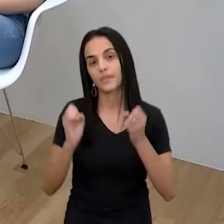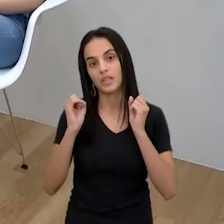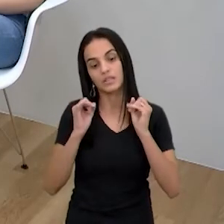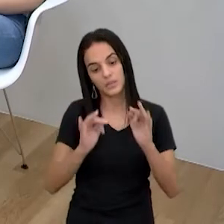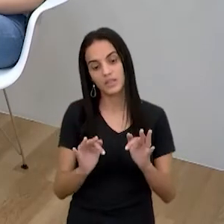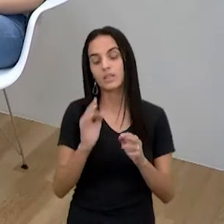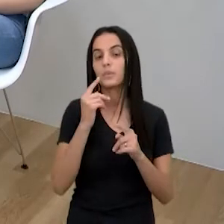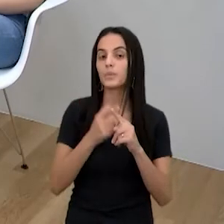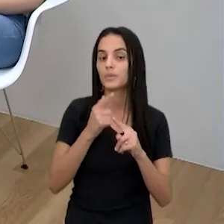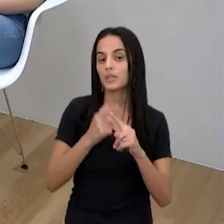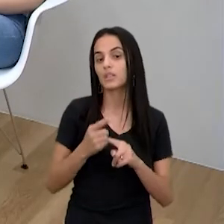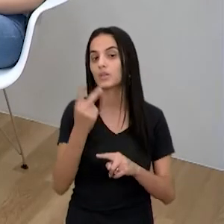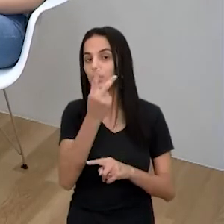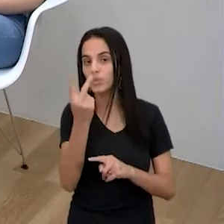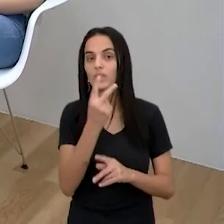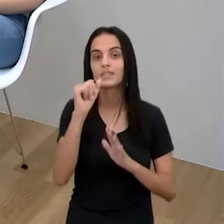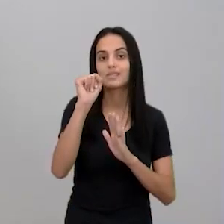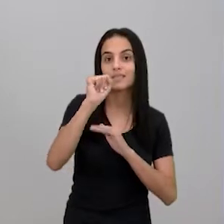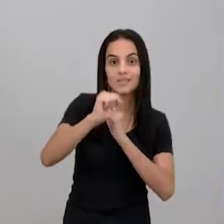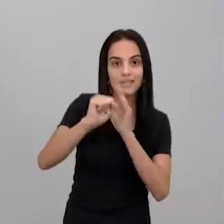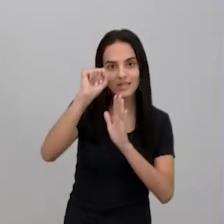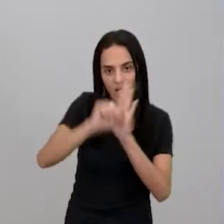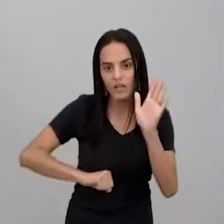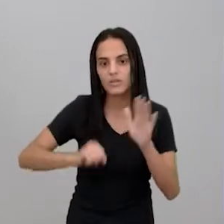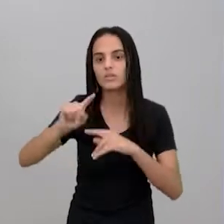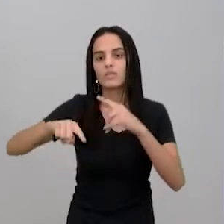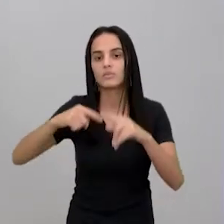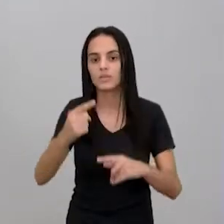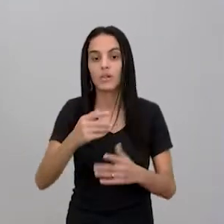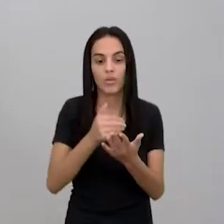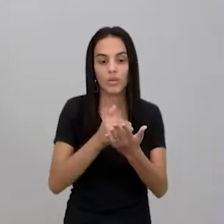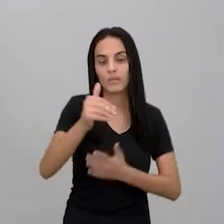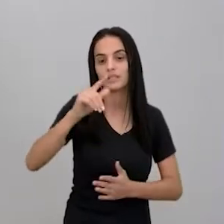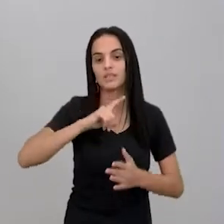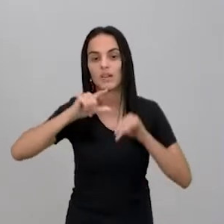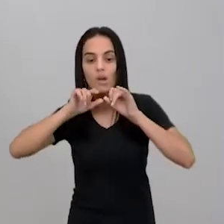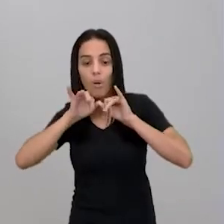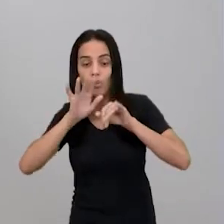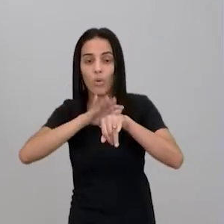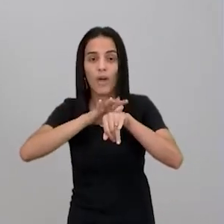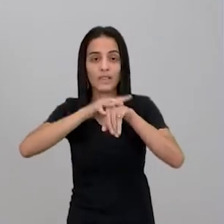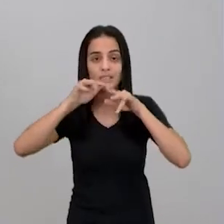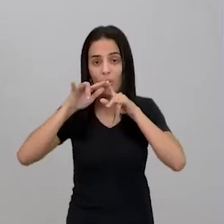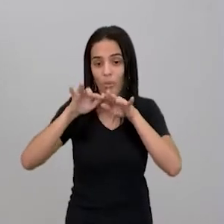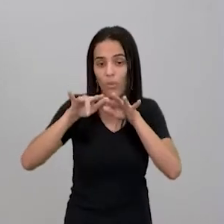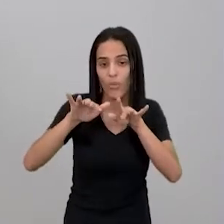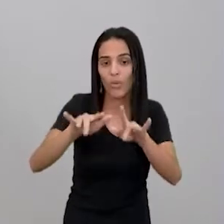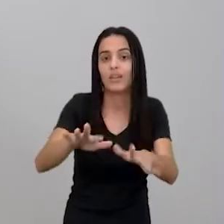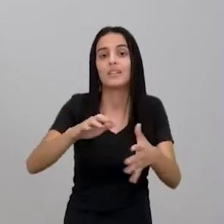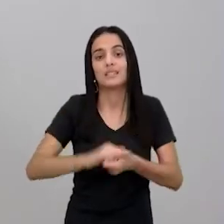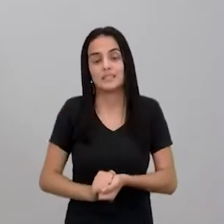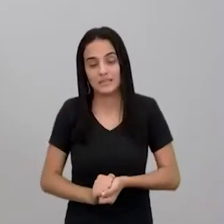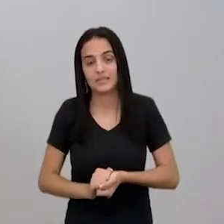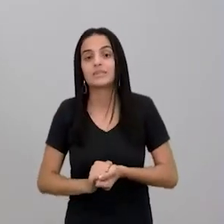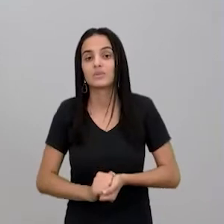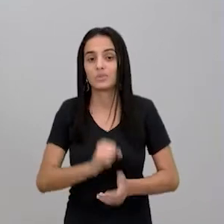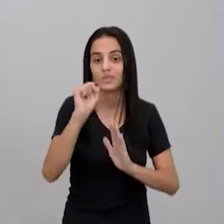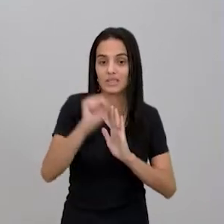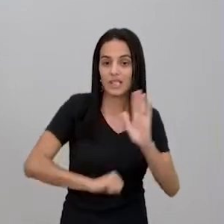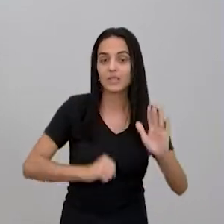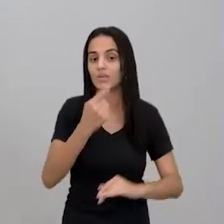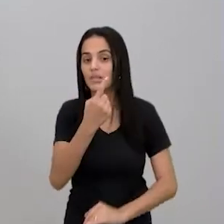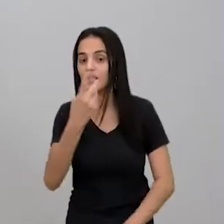Porque uma coisa é curiosa, a nossa espécime, ela não voa, ela não anda na vertical, ela